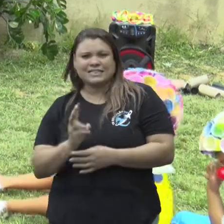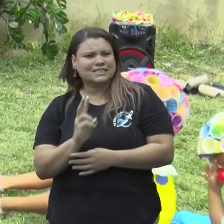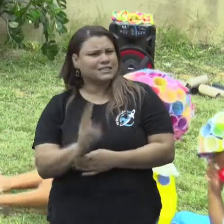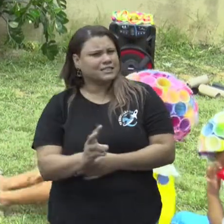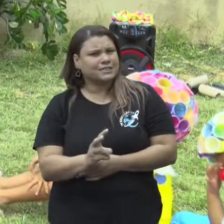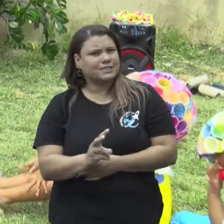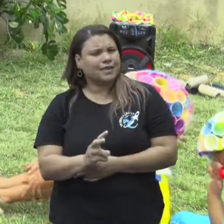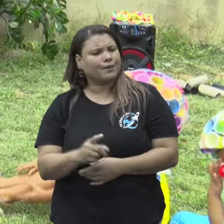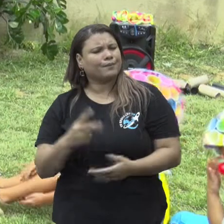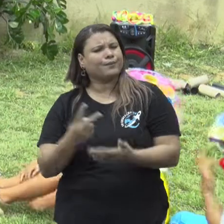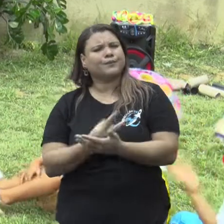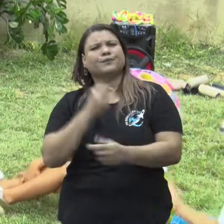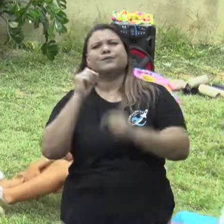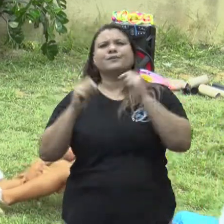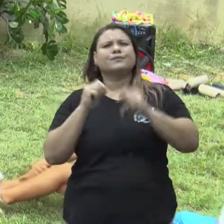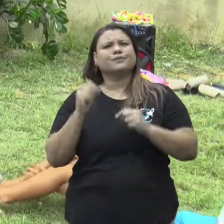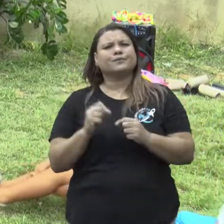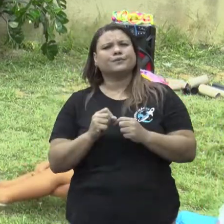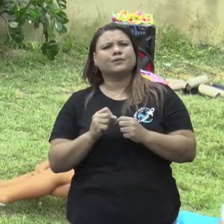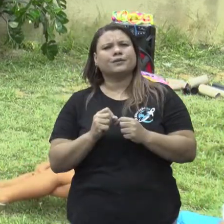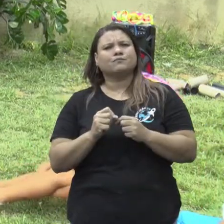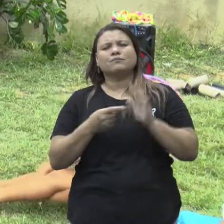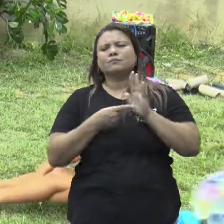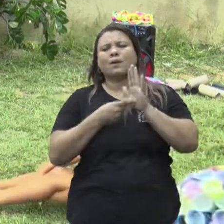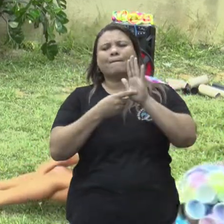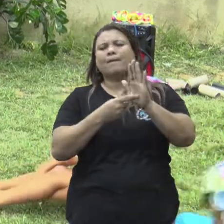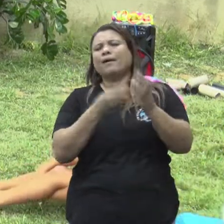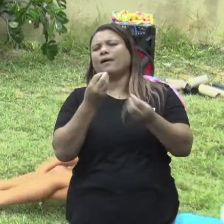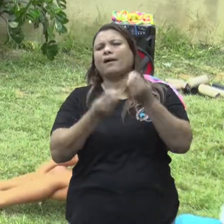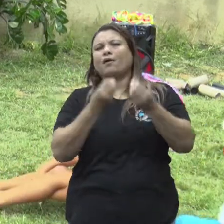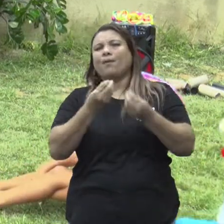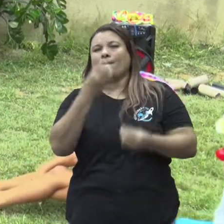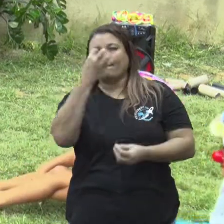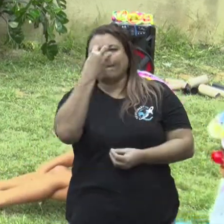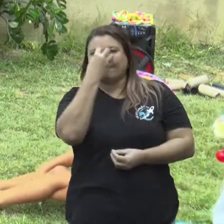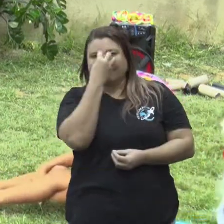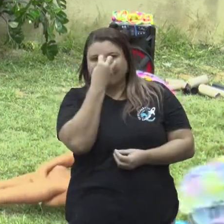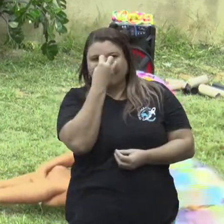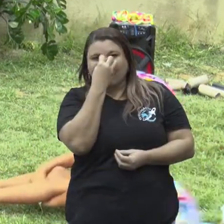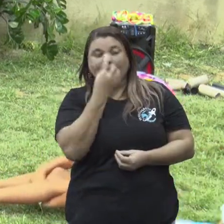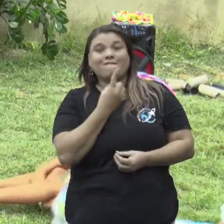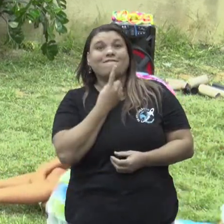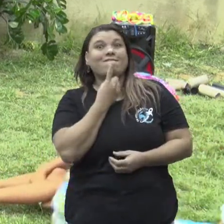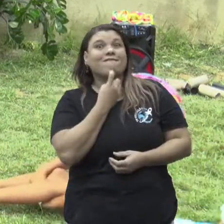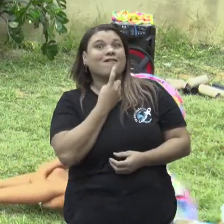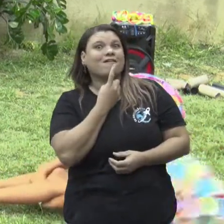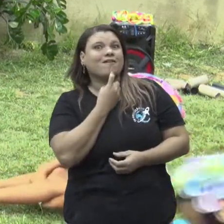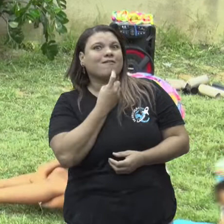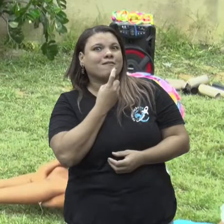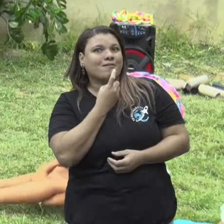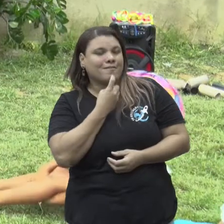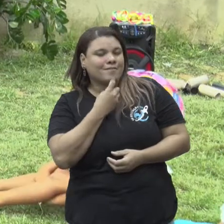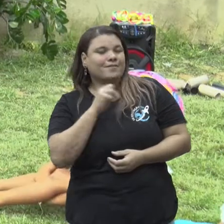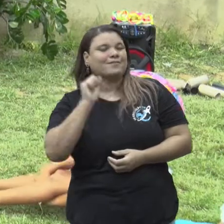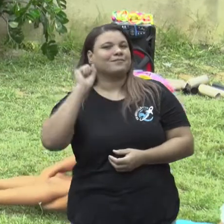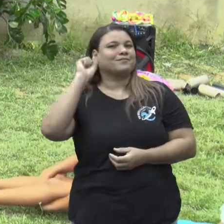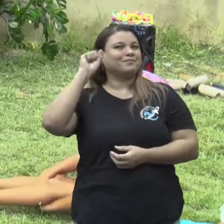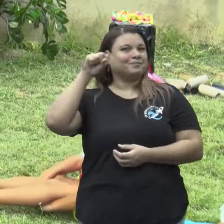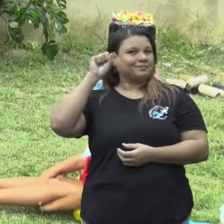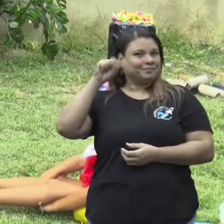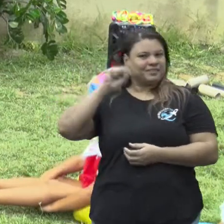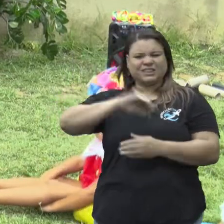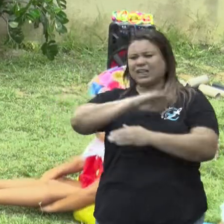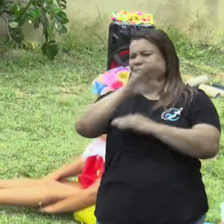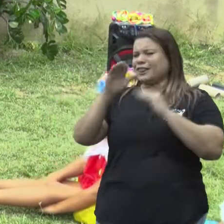vermelho. E uma bolota bem grande. E todo mundo gostava. Quando o palhaço